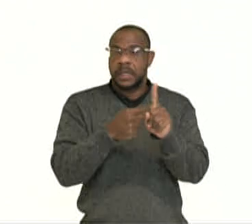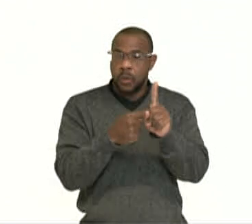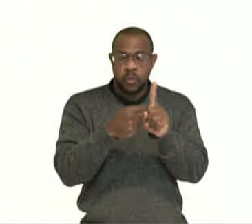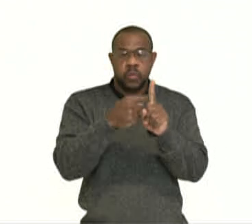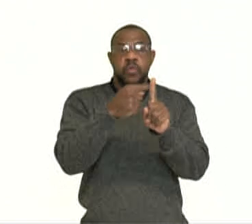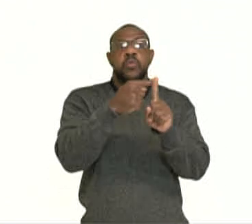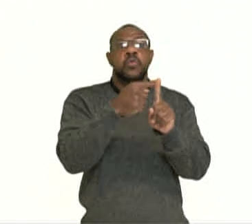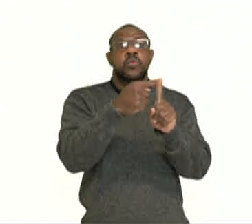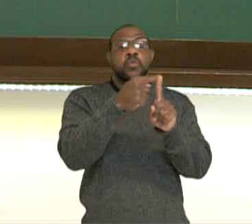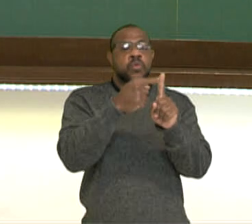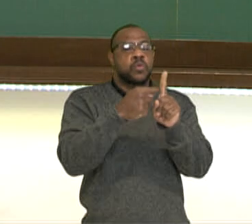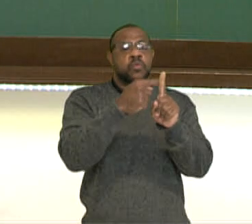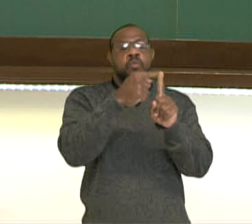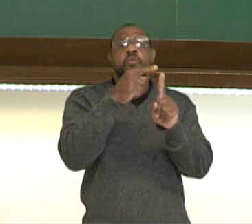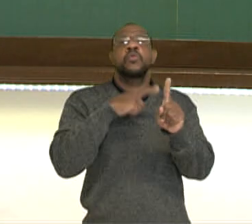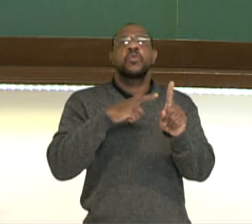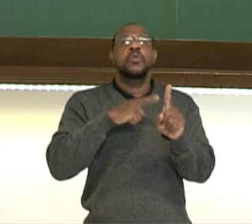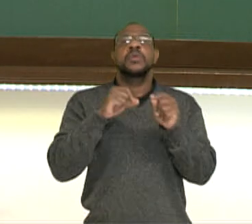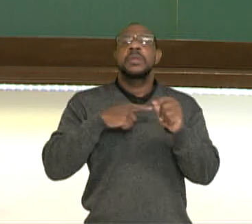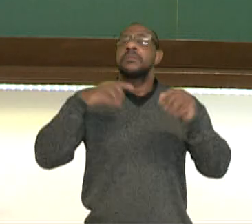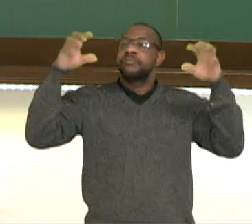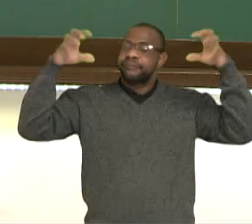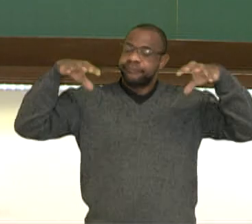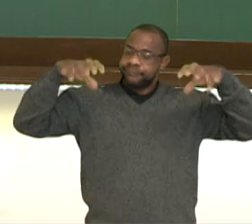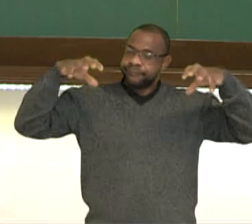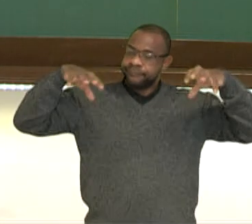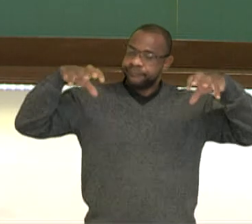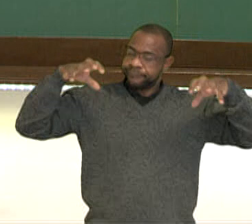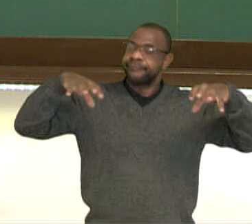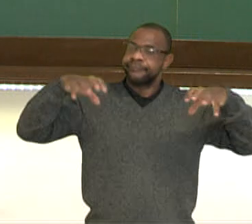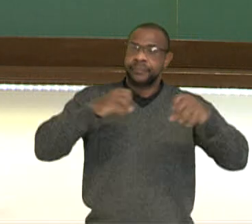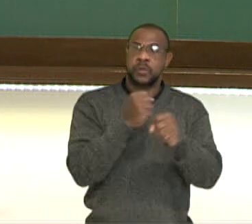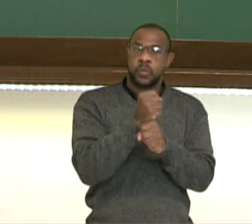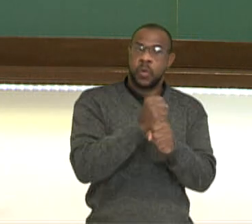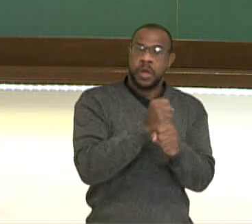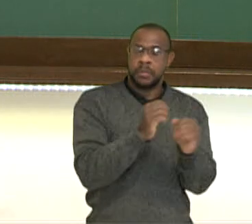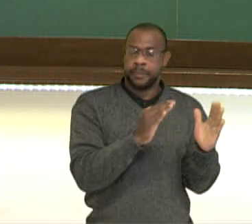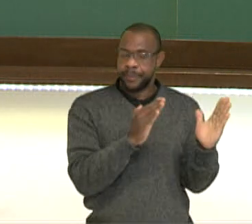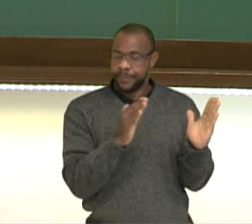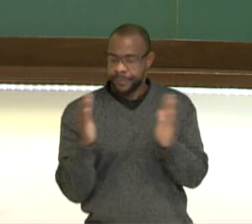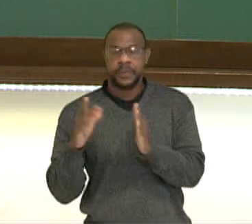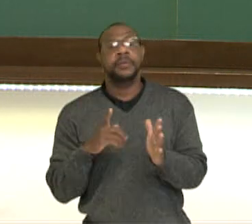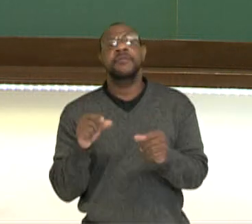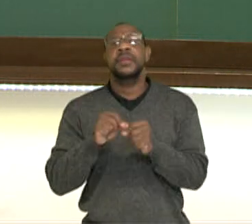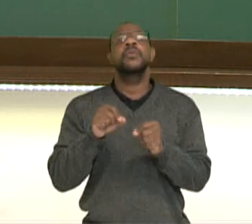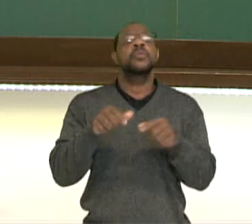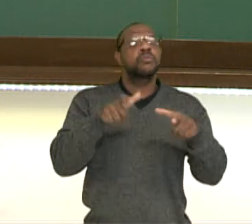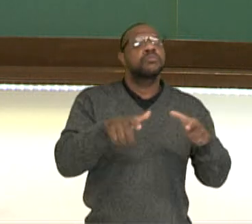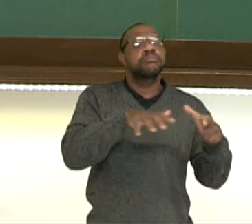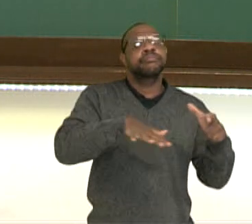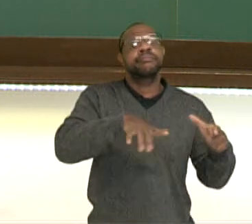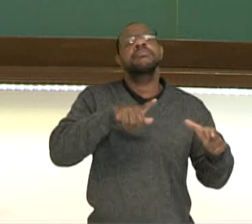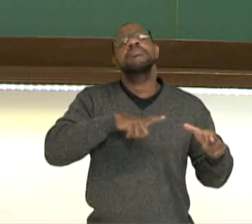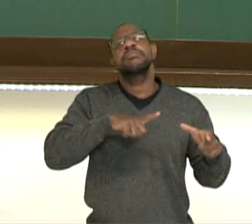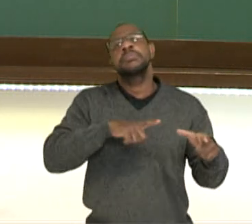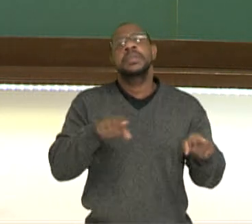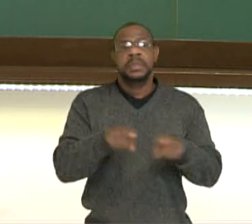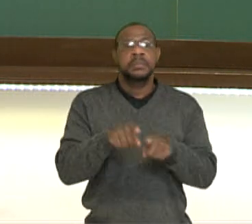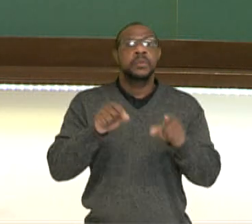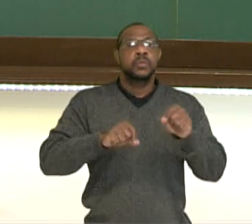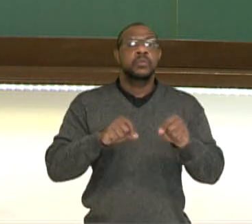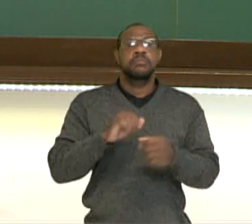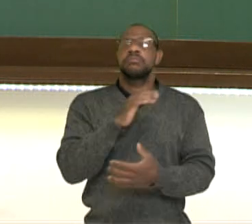e também haja uma incidência de chuvas em alguns momentos do ano, fazendo com que estas áreas também disponham de